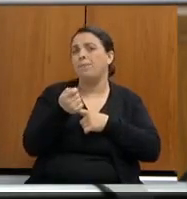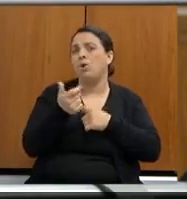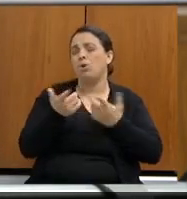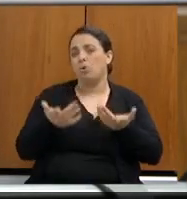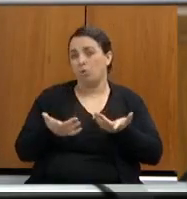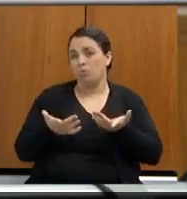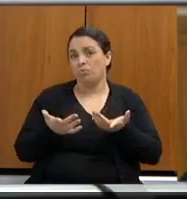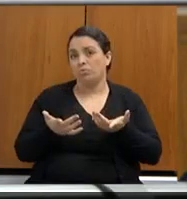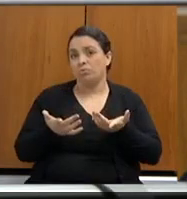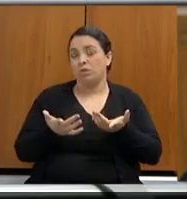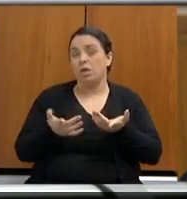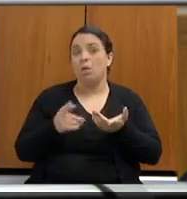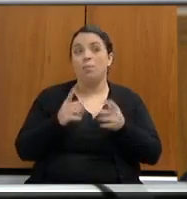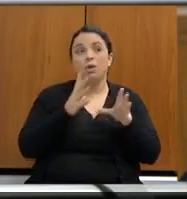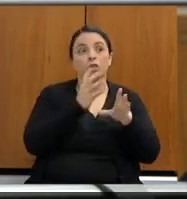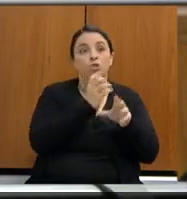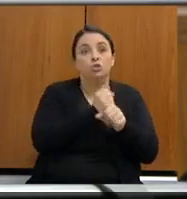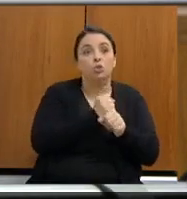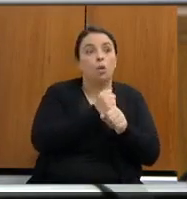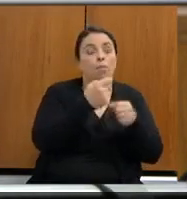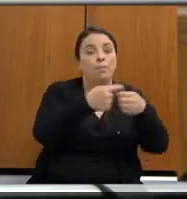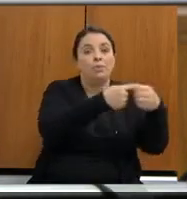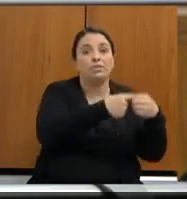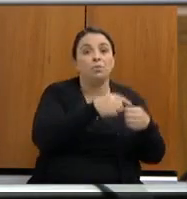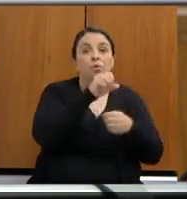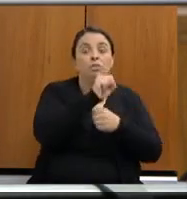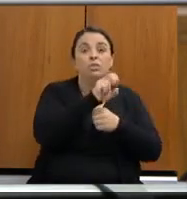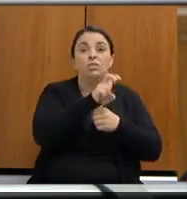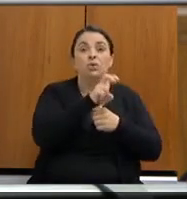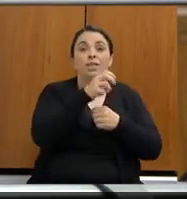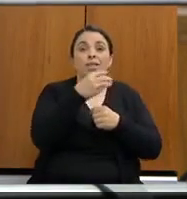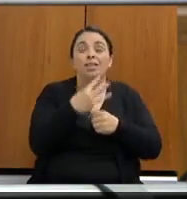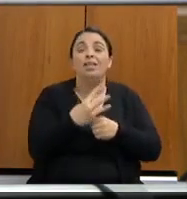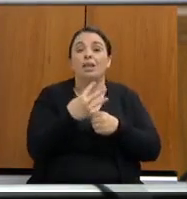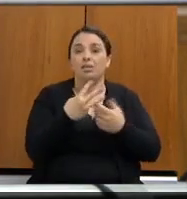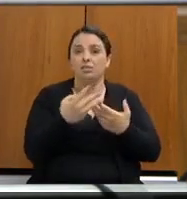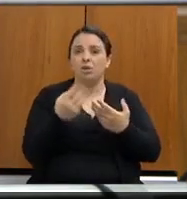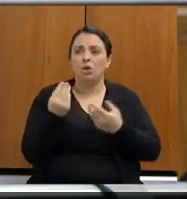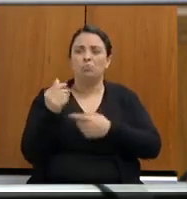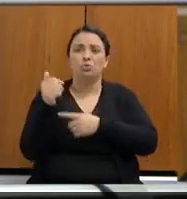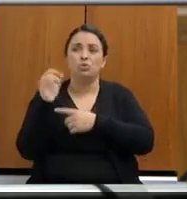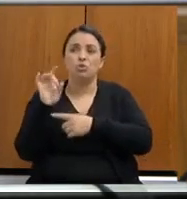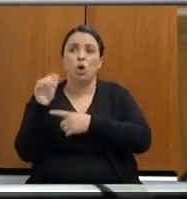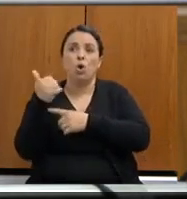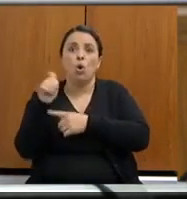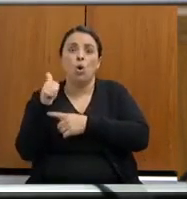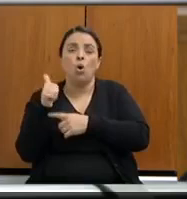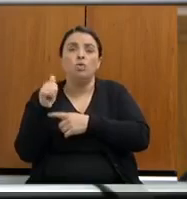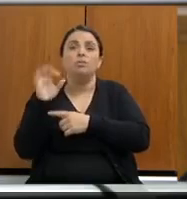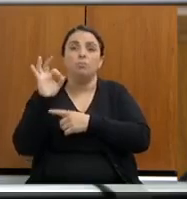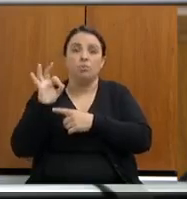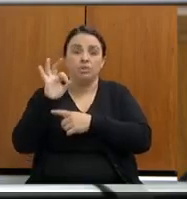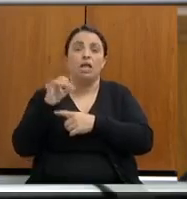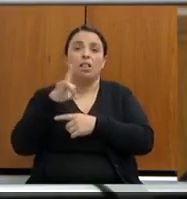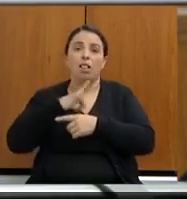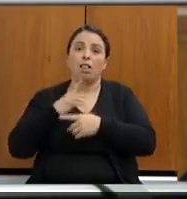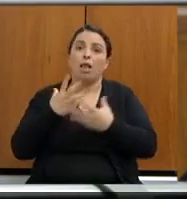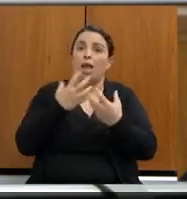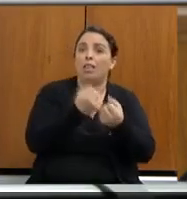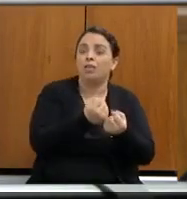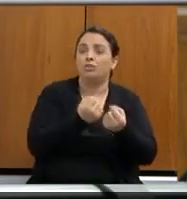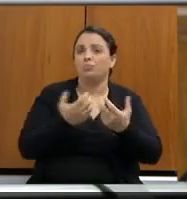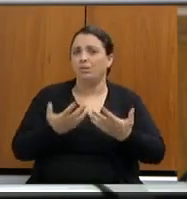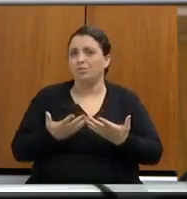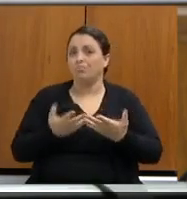e eu queria saber qual o planejamento real e quais ações de prevenção e ampliar E essas